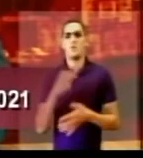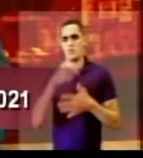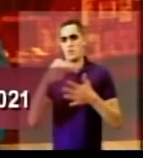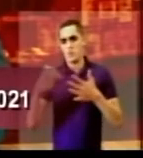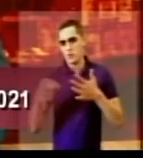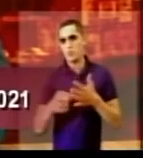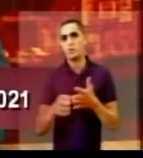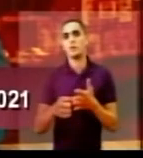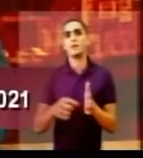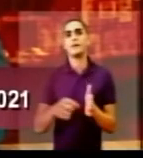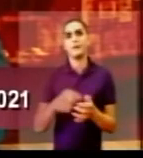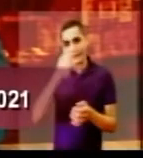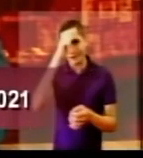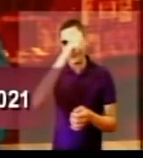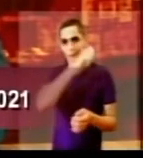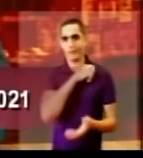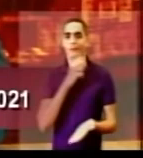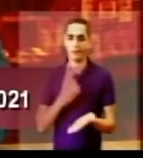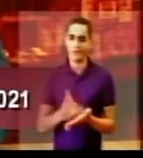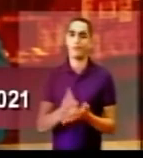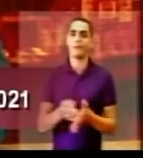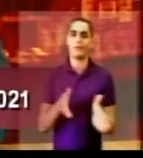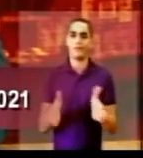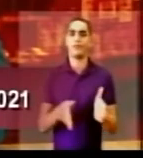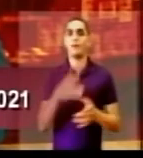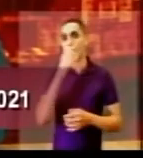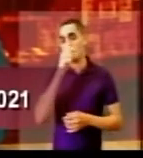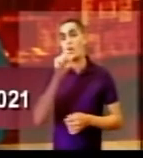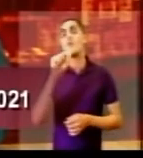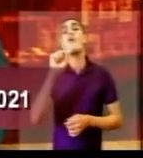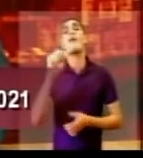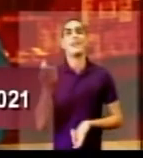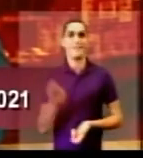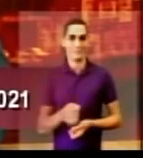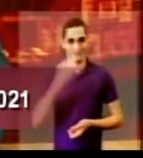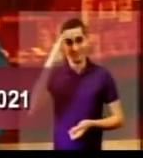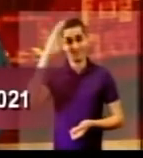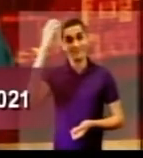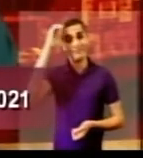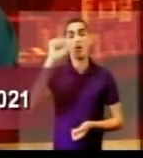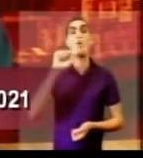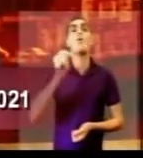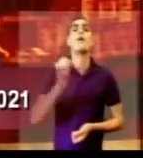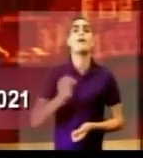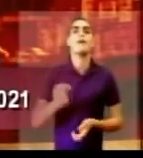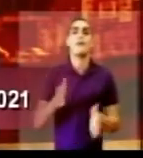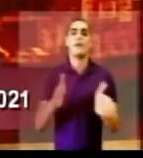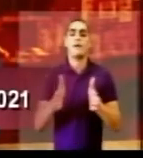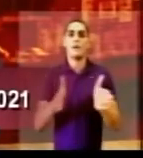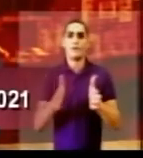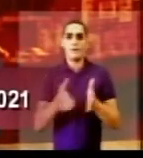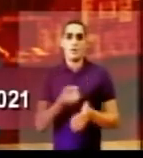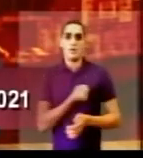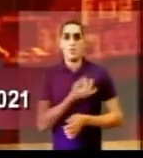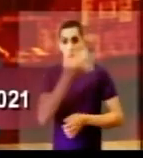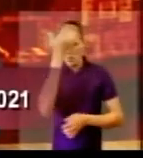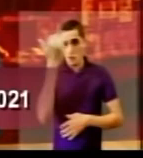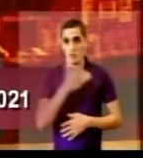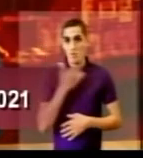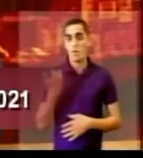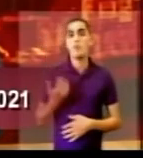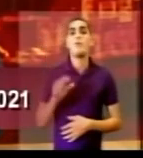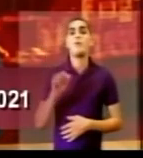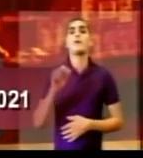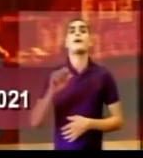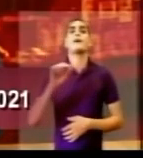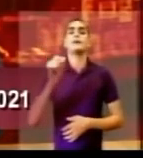laranja foram os óbitos, que daquela explosão que teve